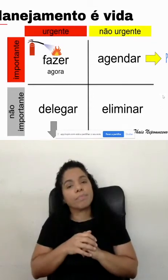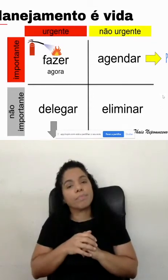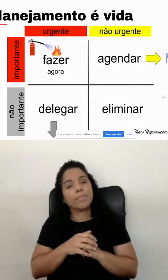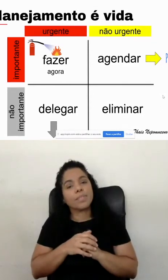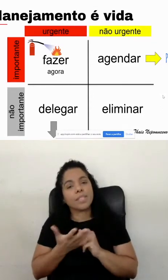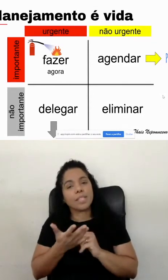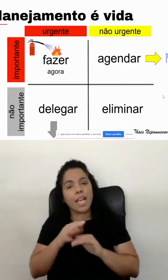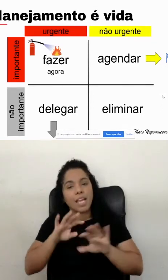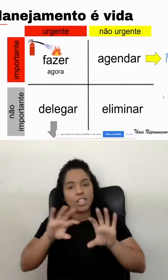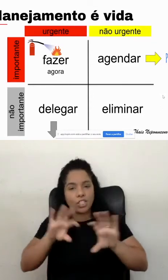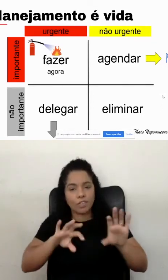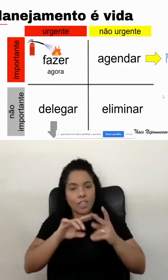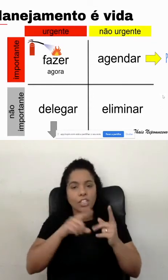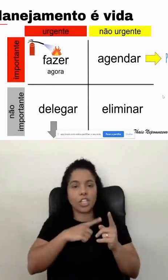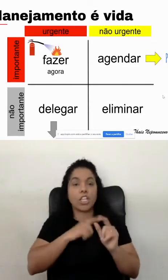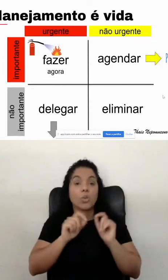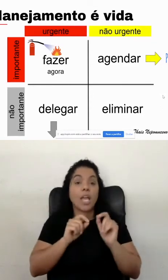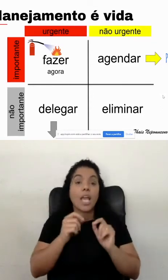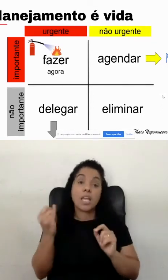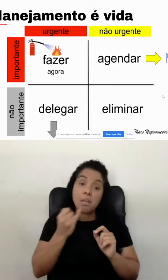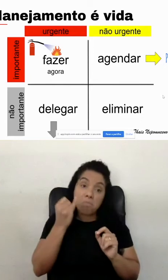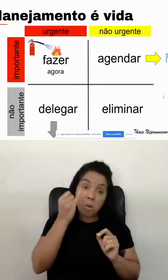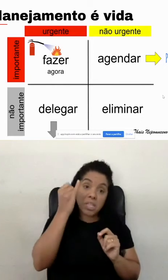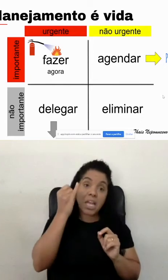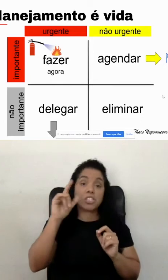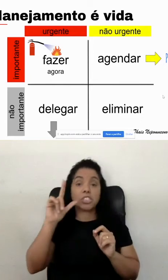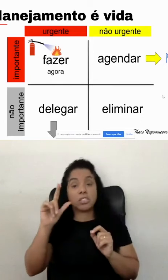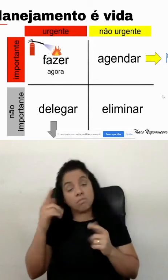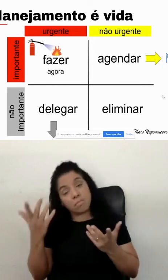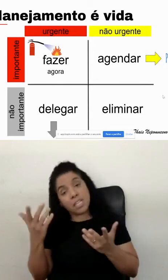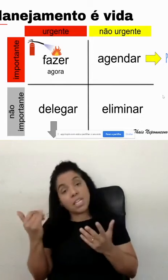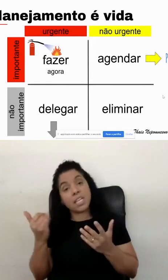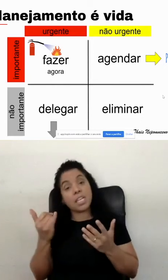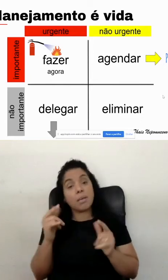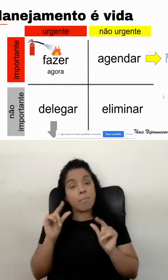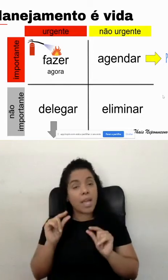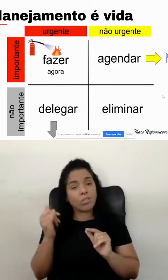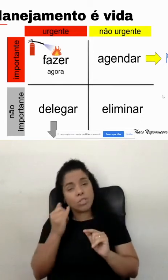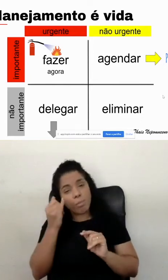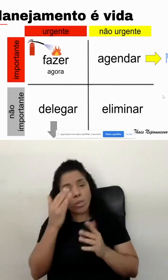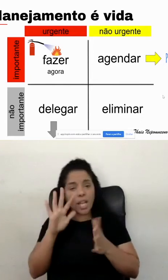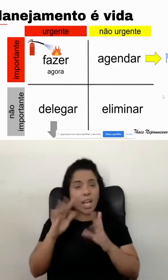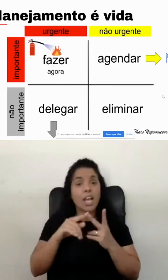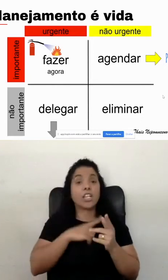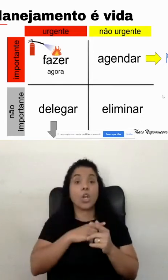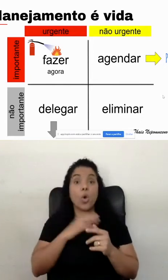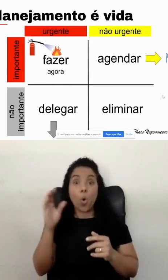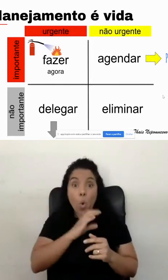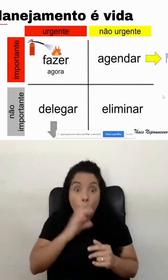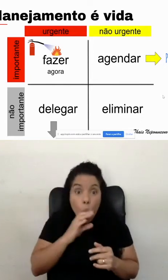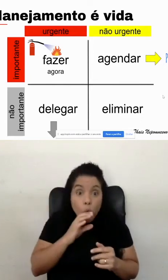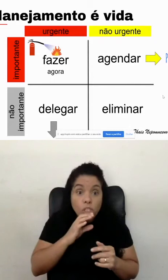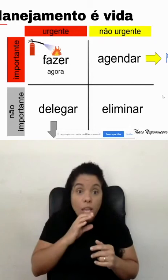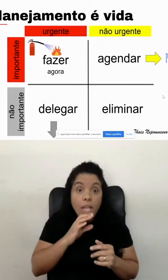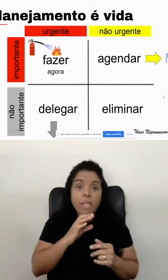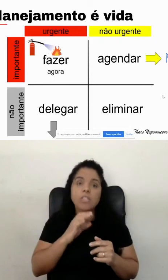dividindo aí entre o importante e não importante, e urgente e não urgente. Então, de cara, a gente já pode pegar